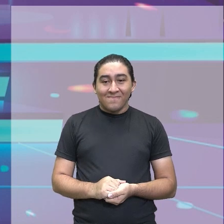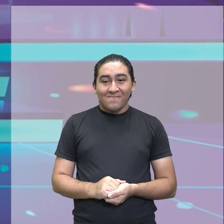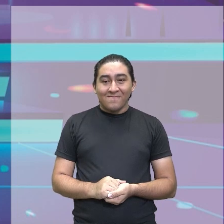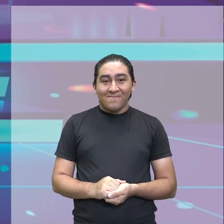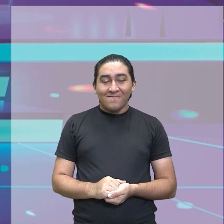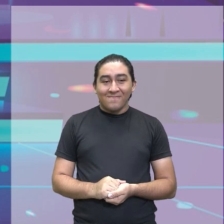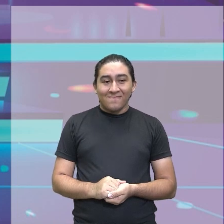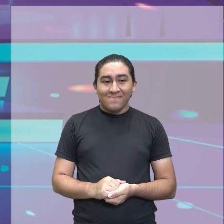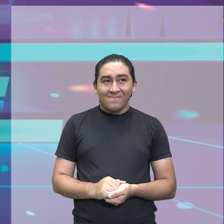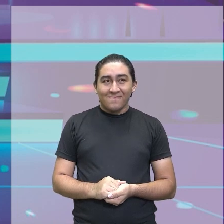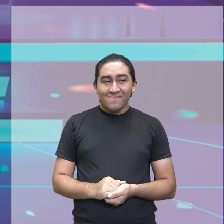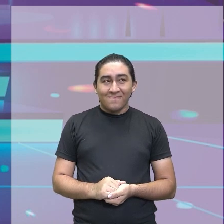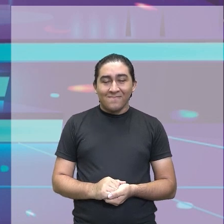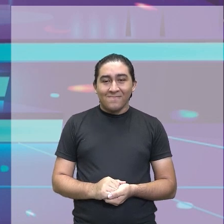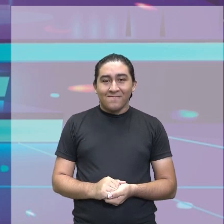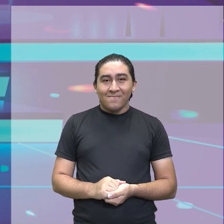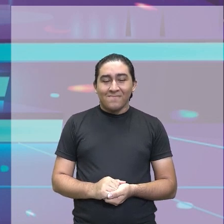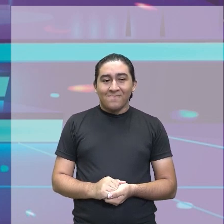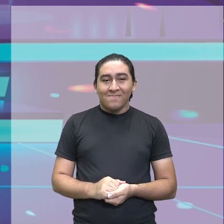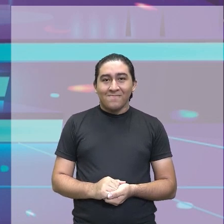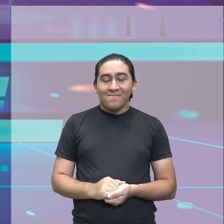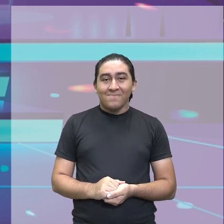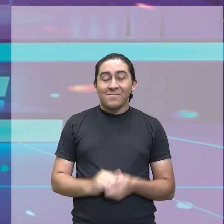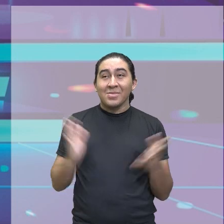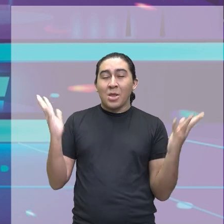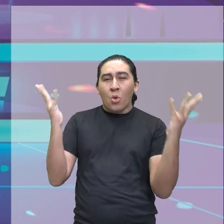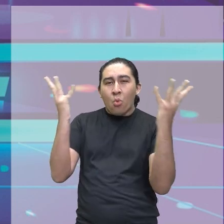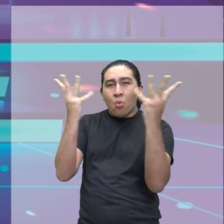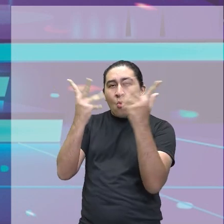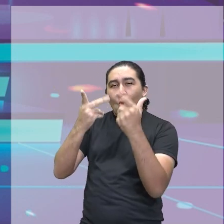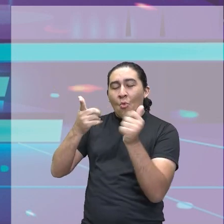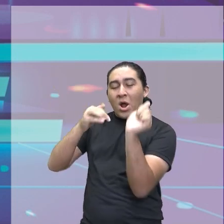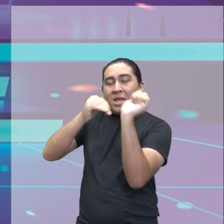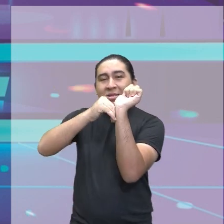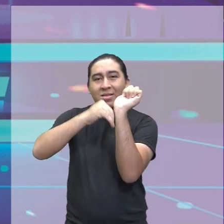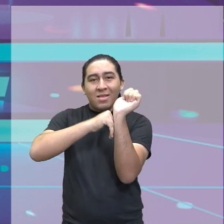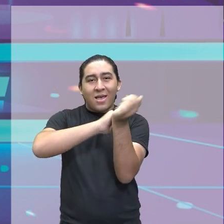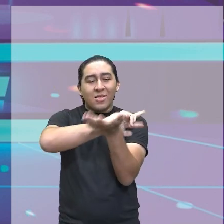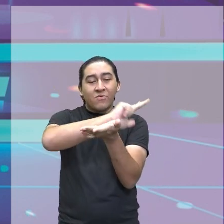Na terra dos mistérios, onde a natureza dança,